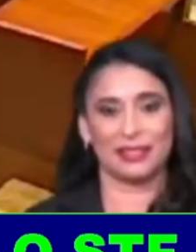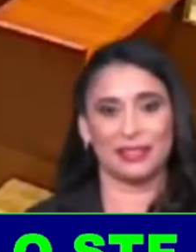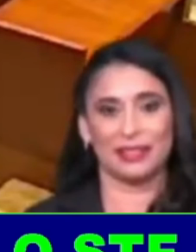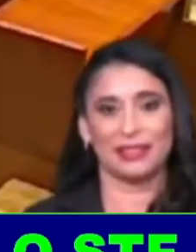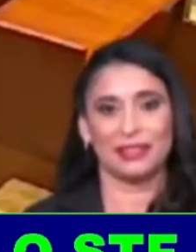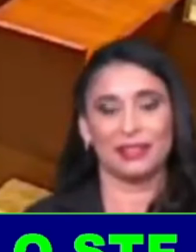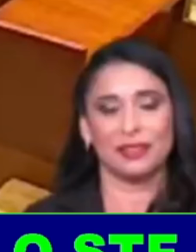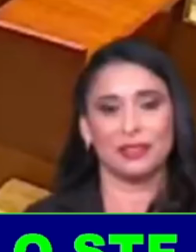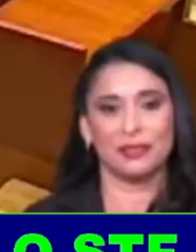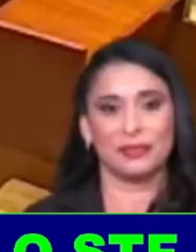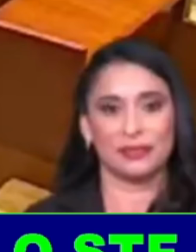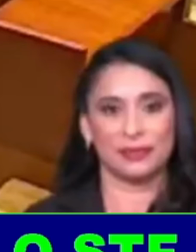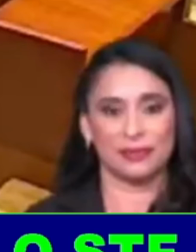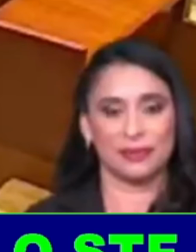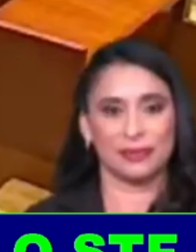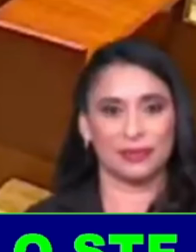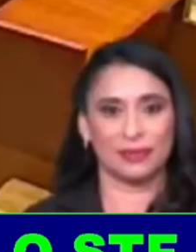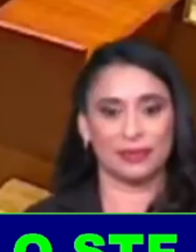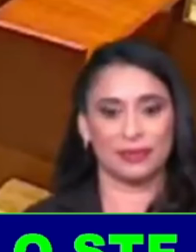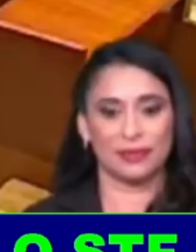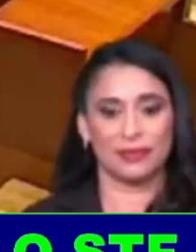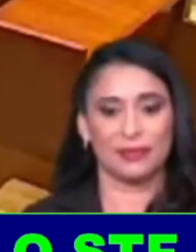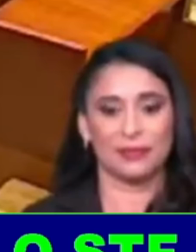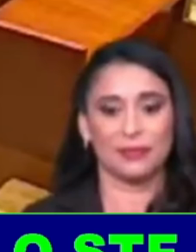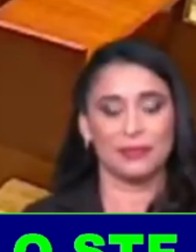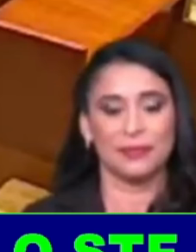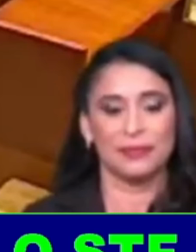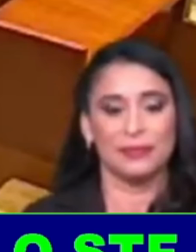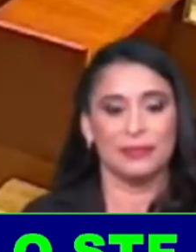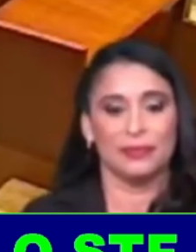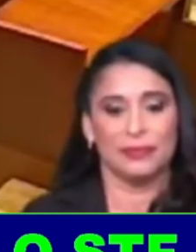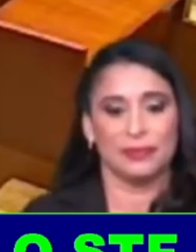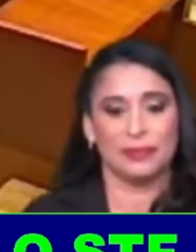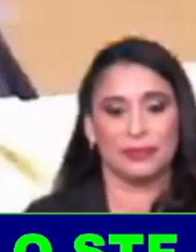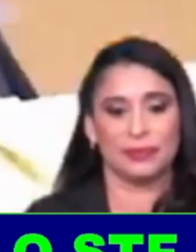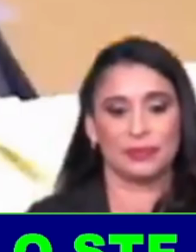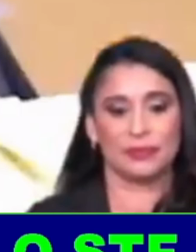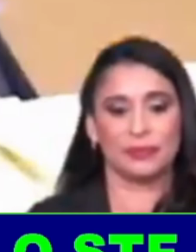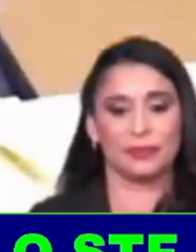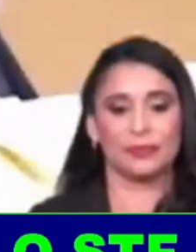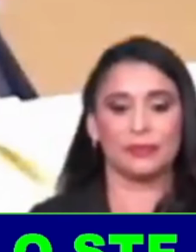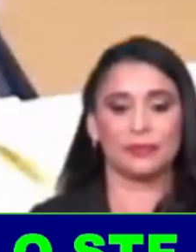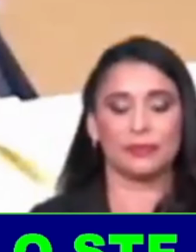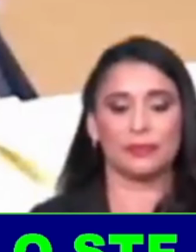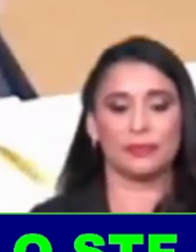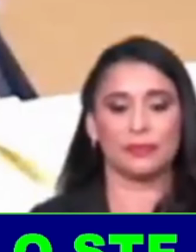incompetência do STF. Deixem seu comentário sobre esse assunto, se inscreva no canal, curte e compartilhe.